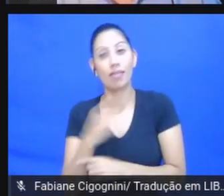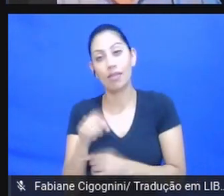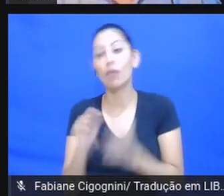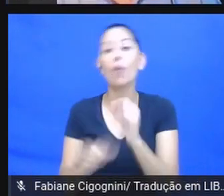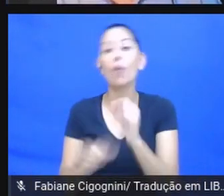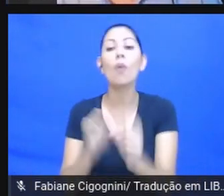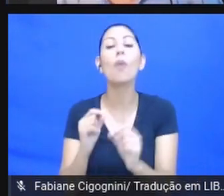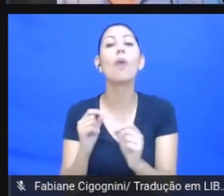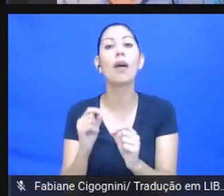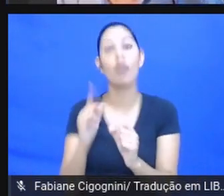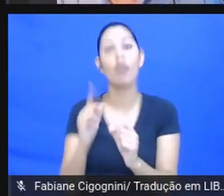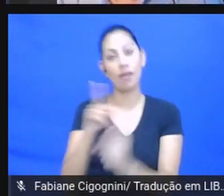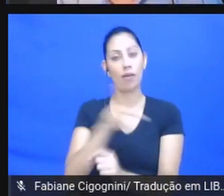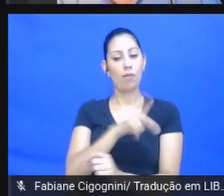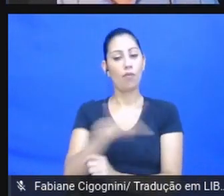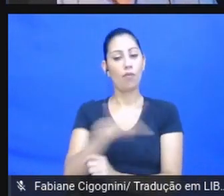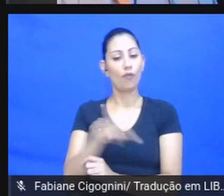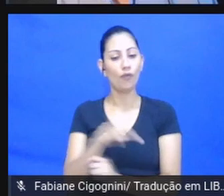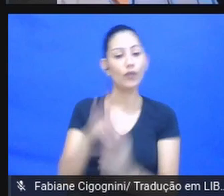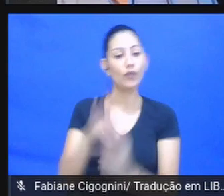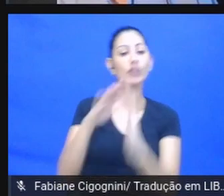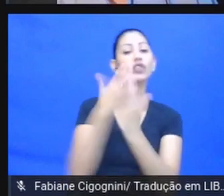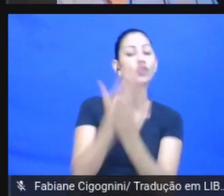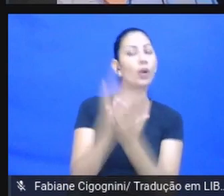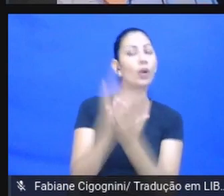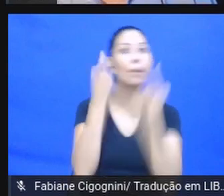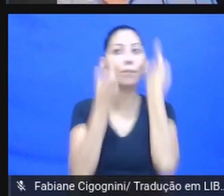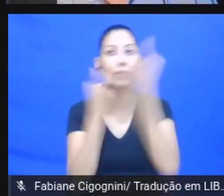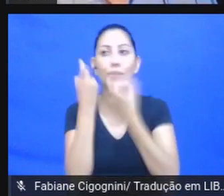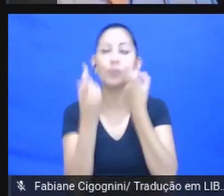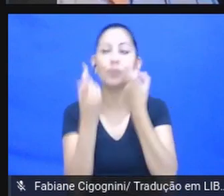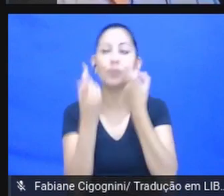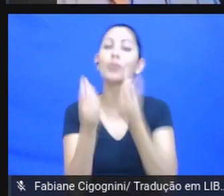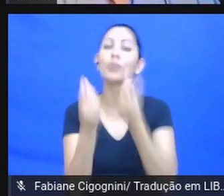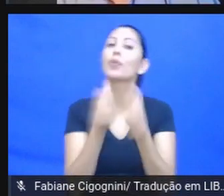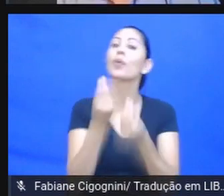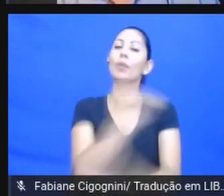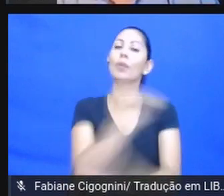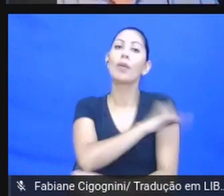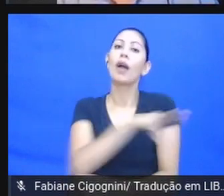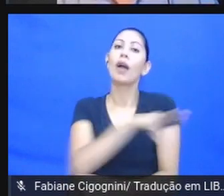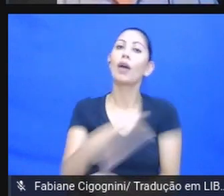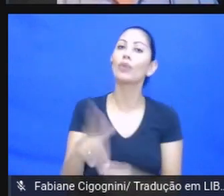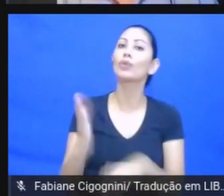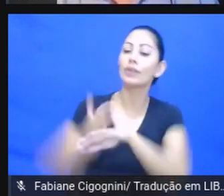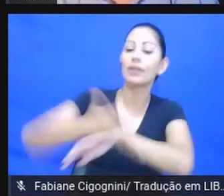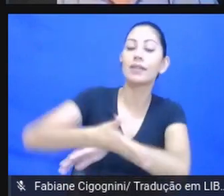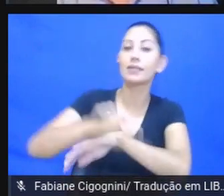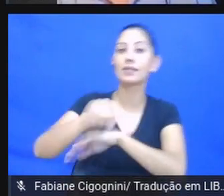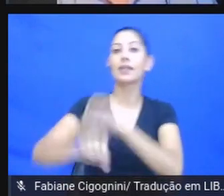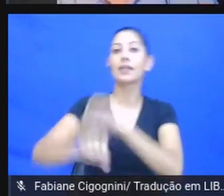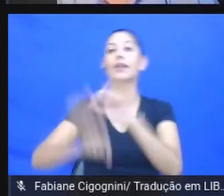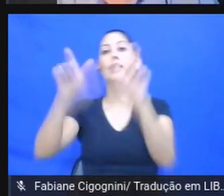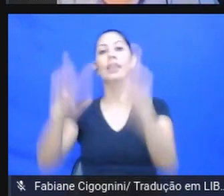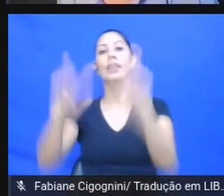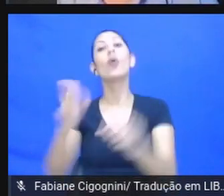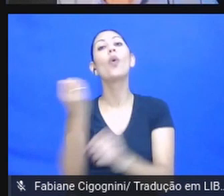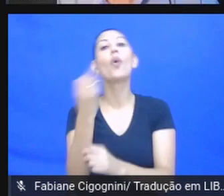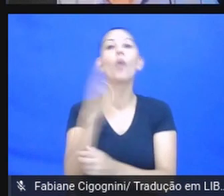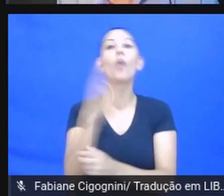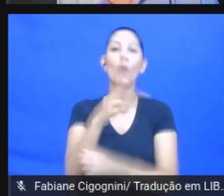tenham acesso. Eu vi instituições fazendo comodato com os alunos, emprestando